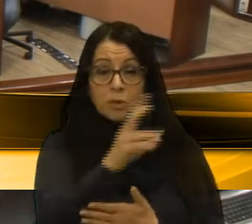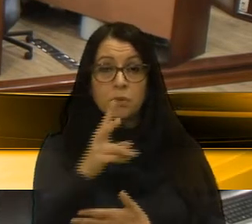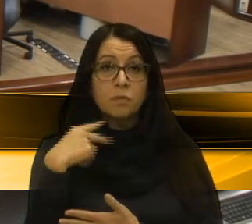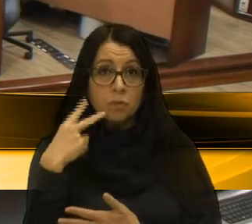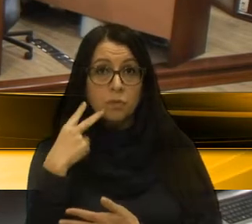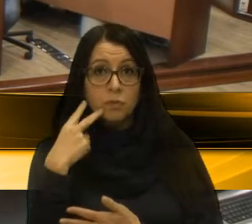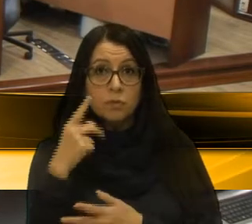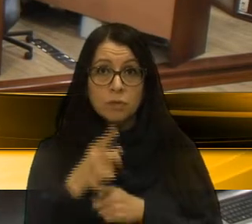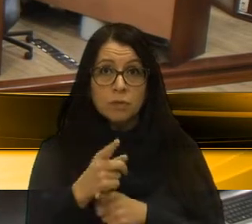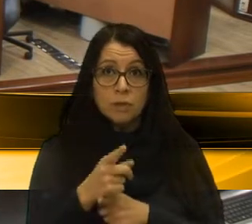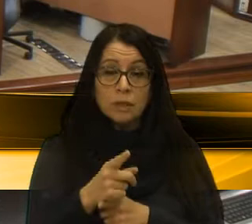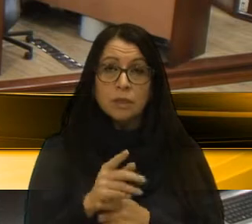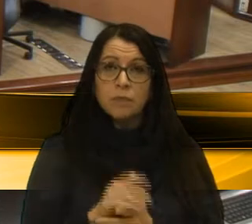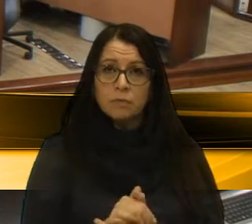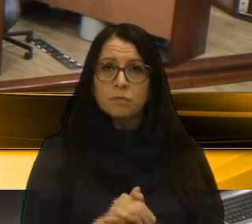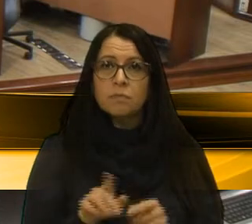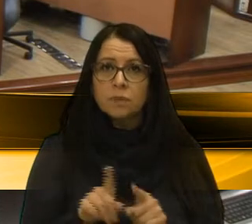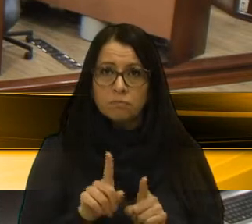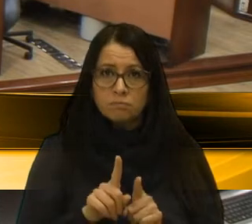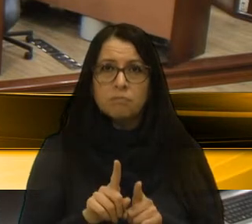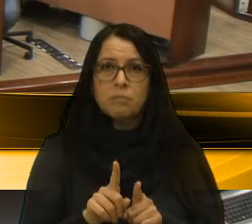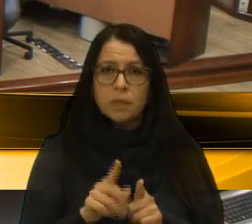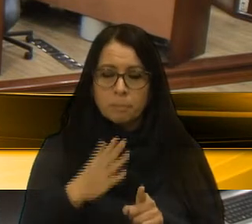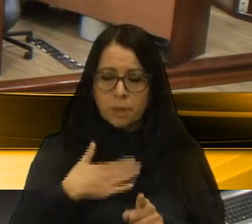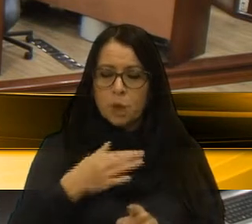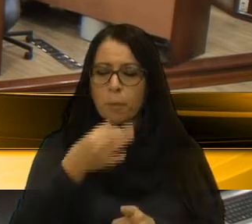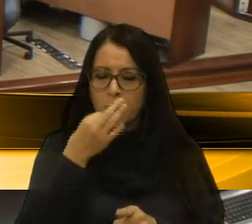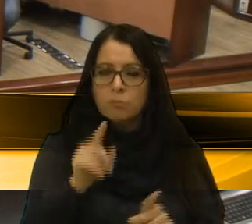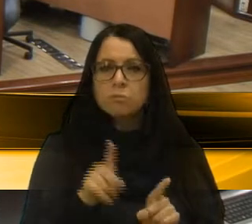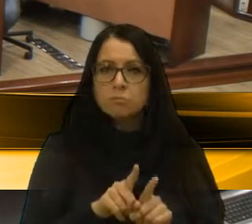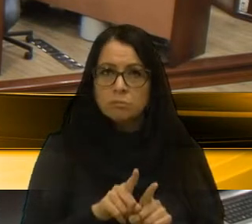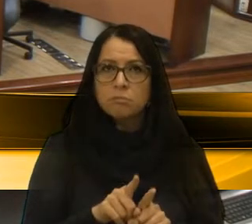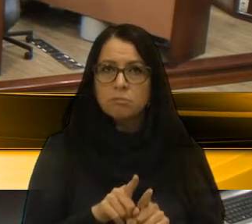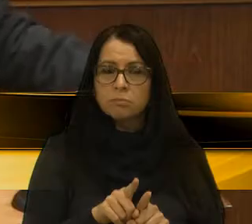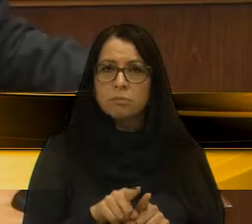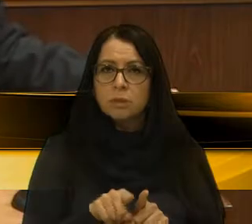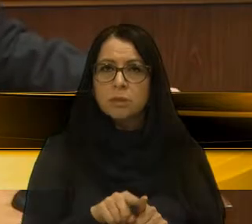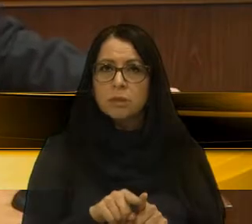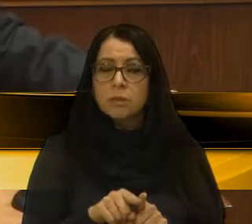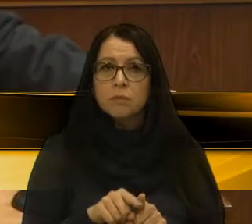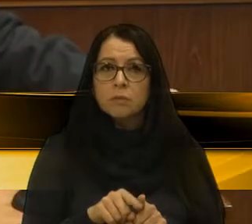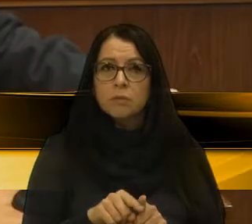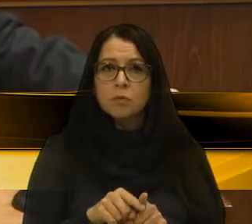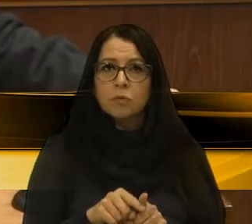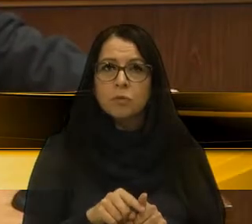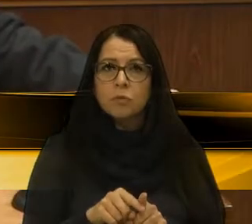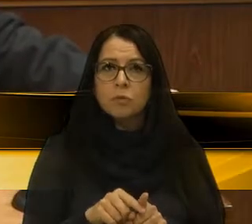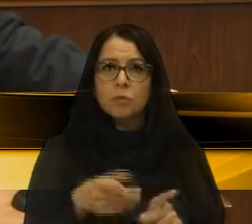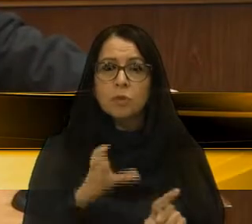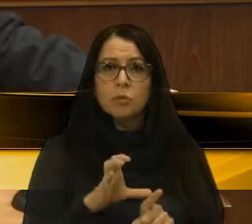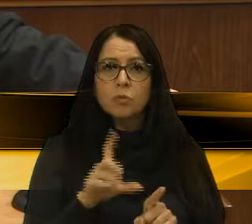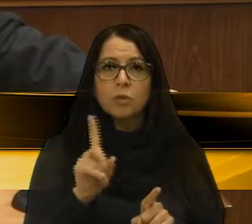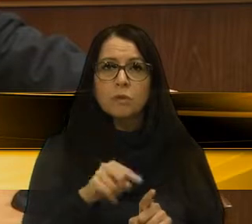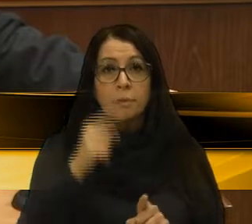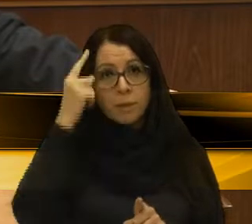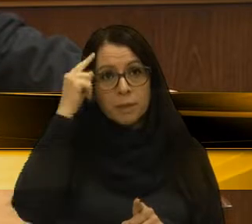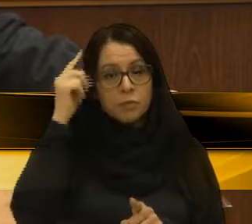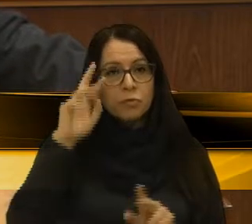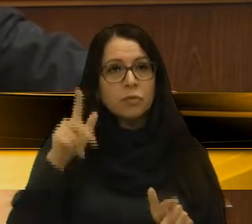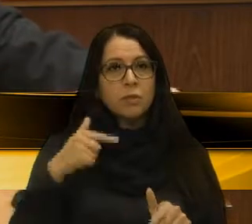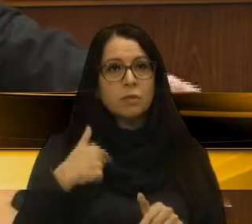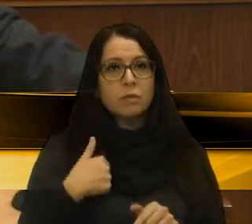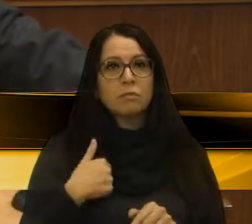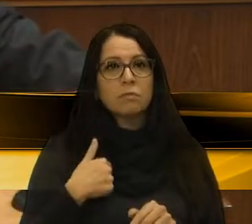e, claro, vou emitir a minha opinião também sobre isso aí e contrariar com certeza aqueles que vão pensar diferente desse